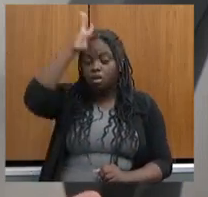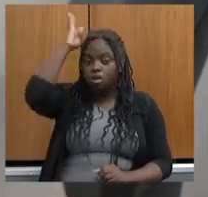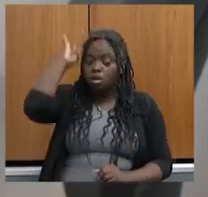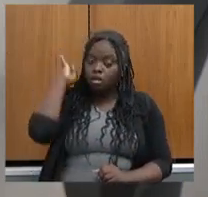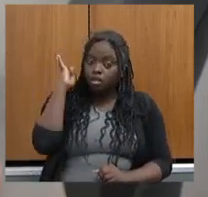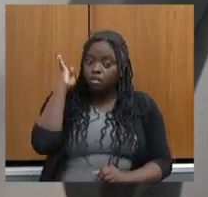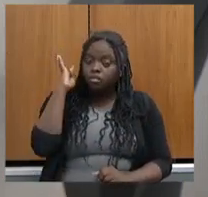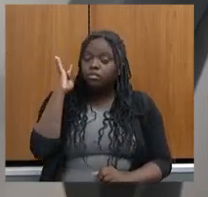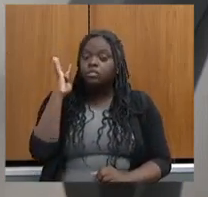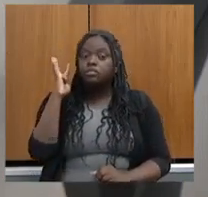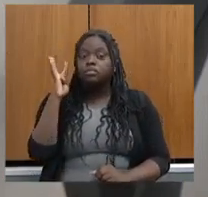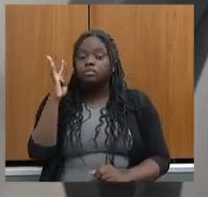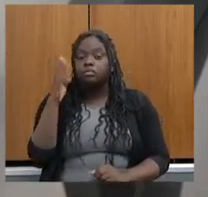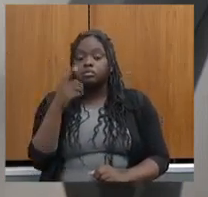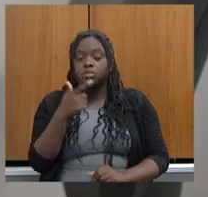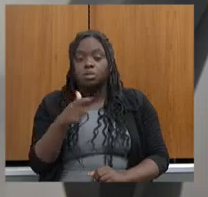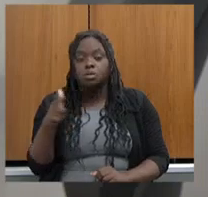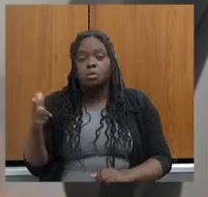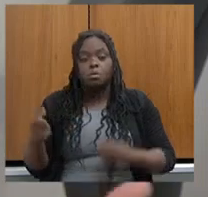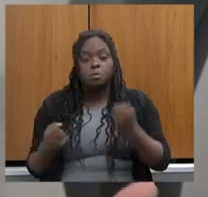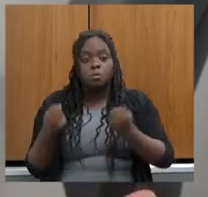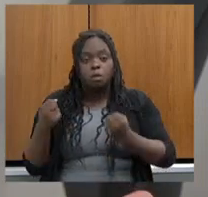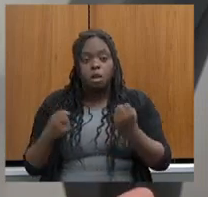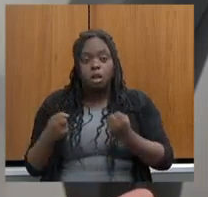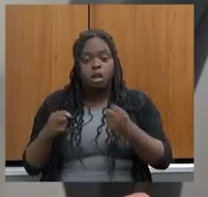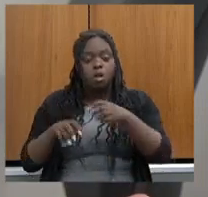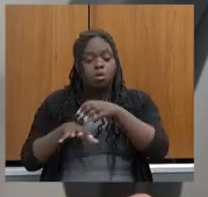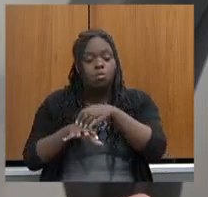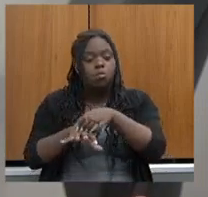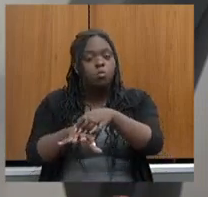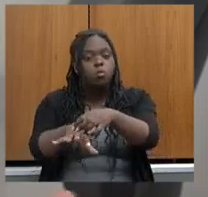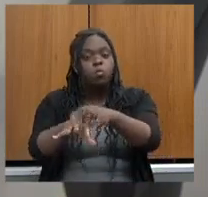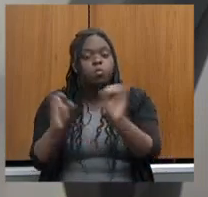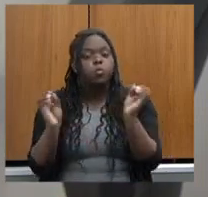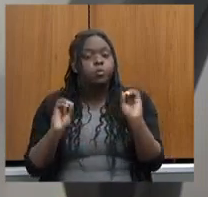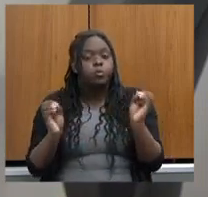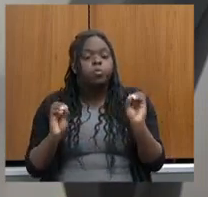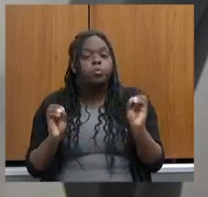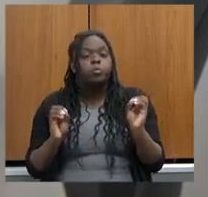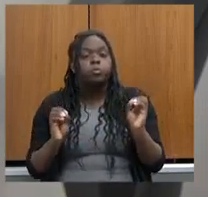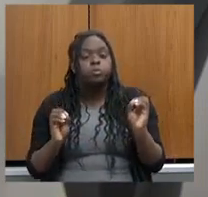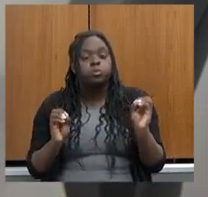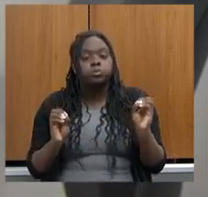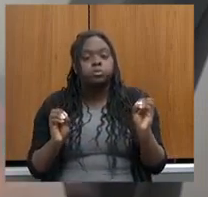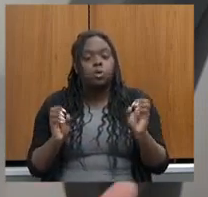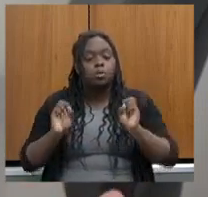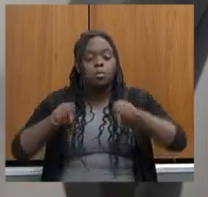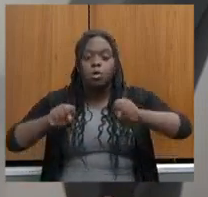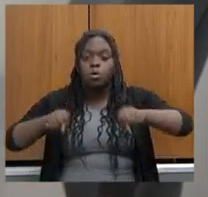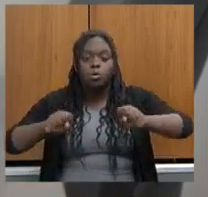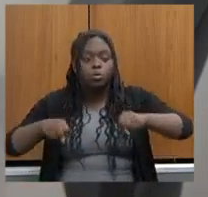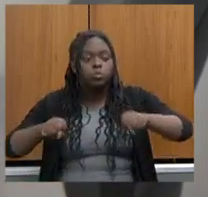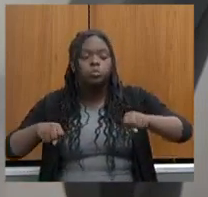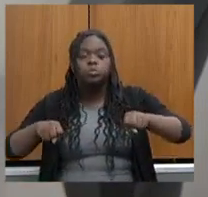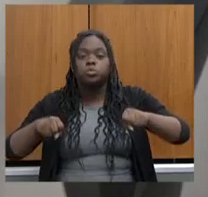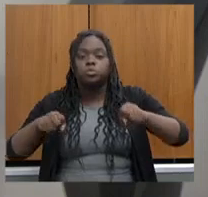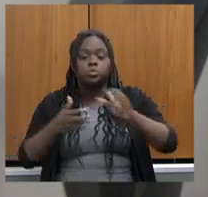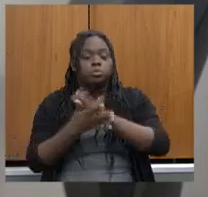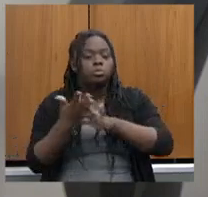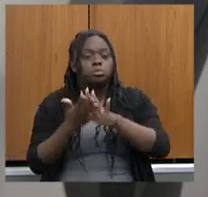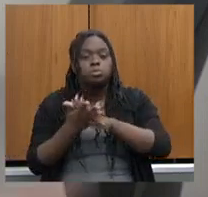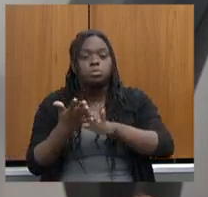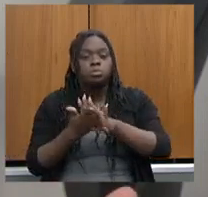Nenhuma viatura anda nenhuma nenhuma motosserra nenhum desencarcerador